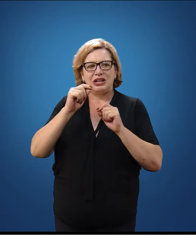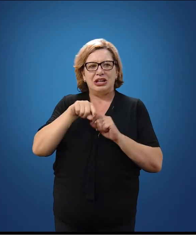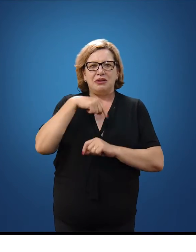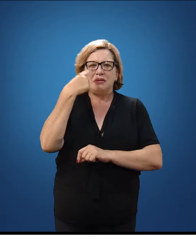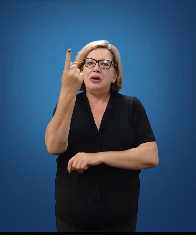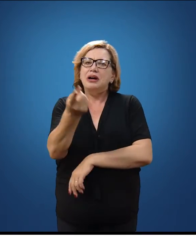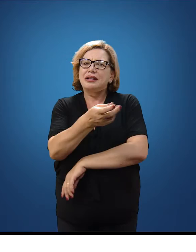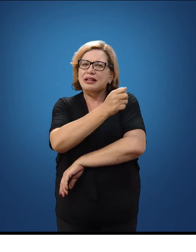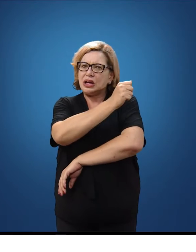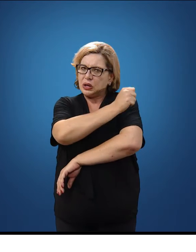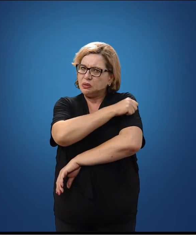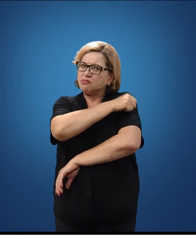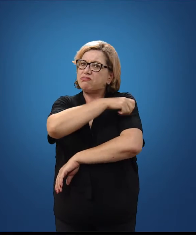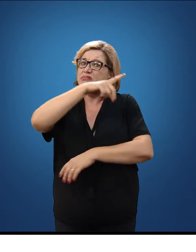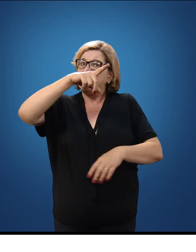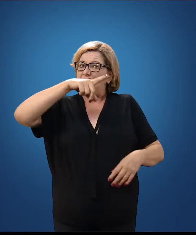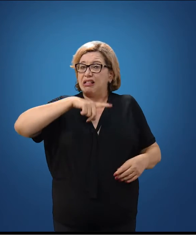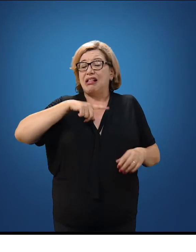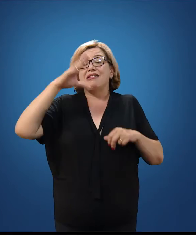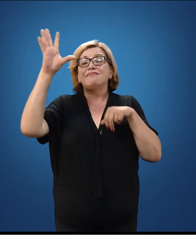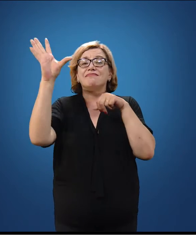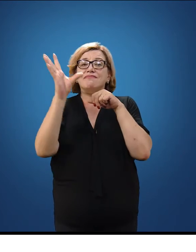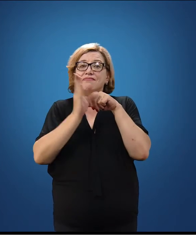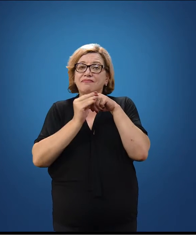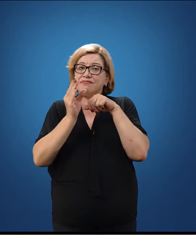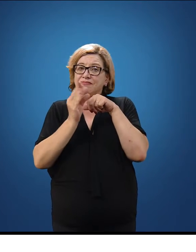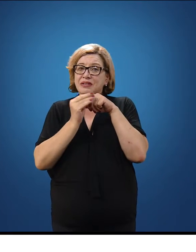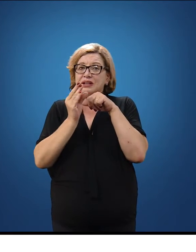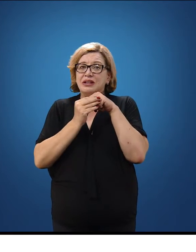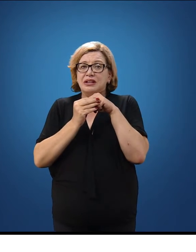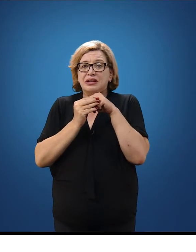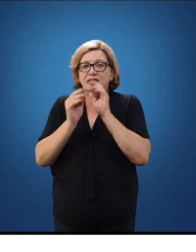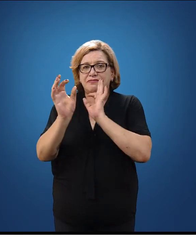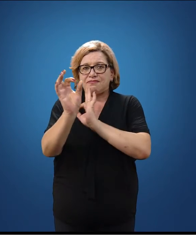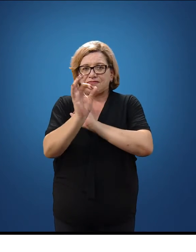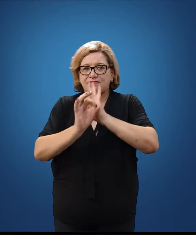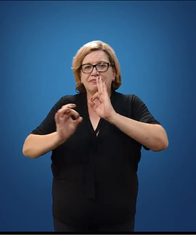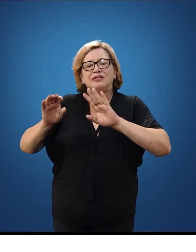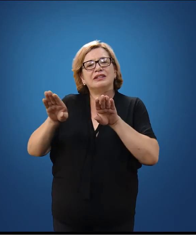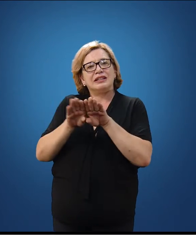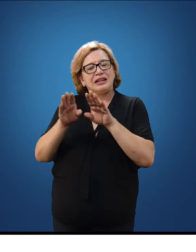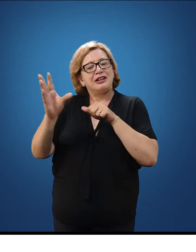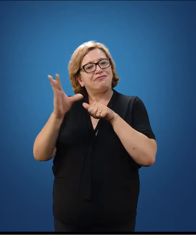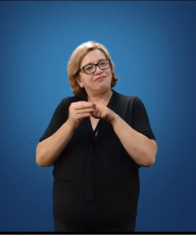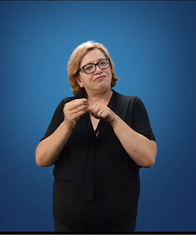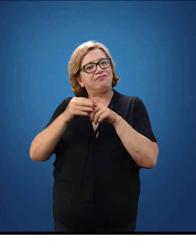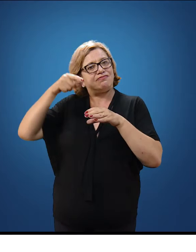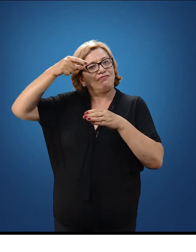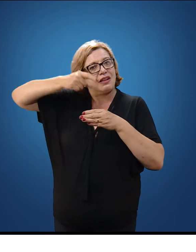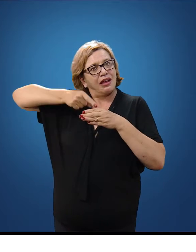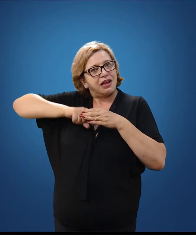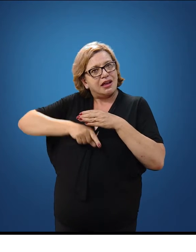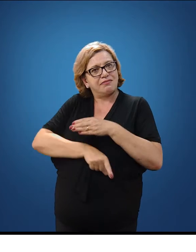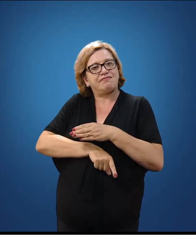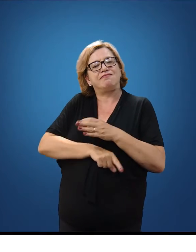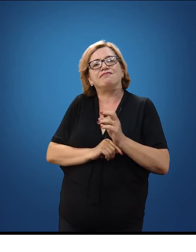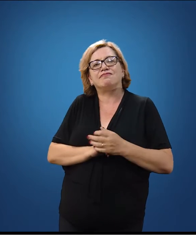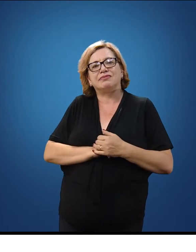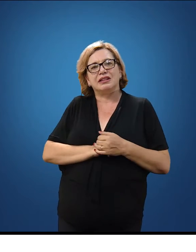aluno tenha um conhecimento mais, digamos assim, aprofundado, mais